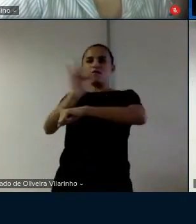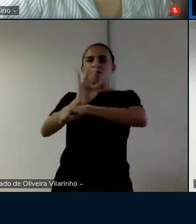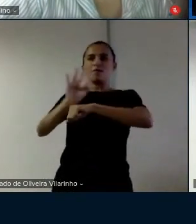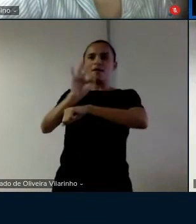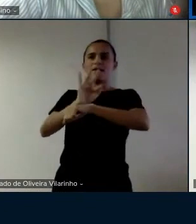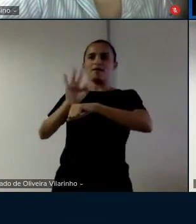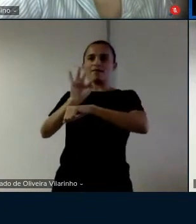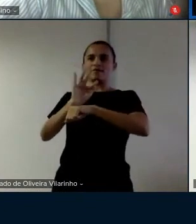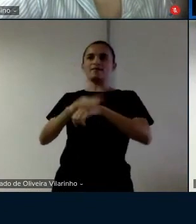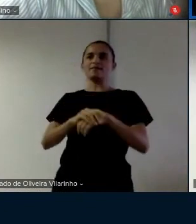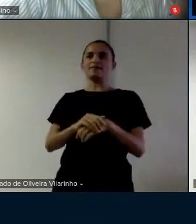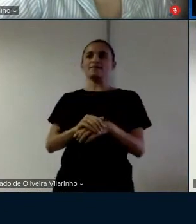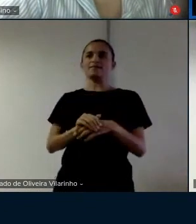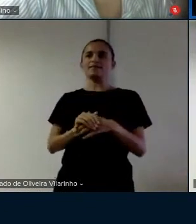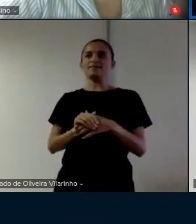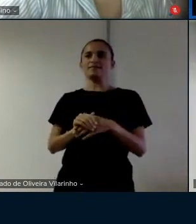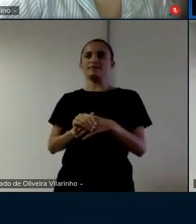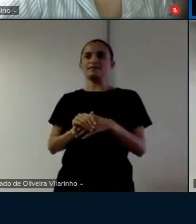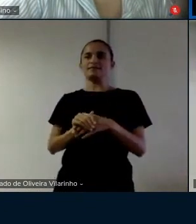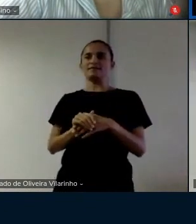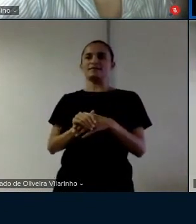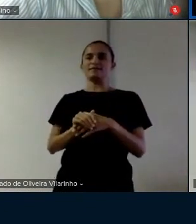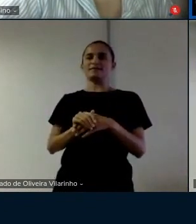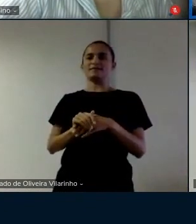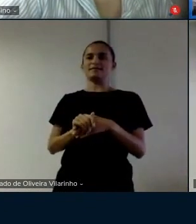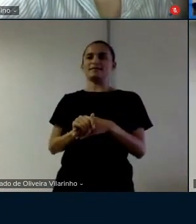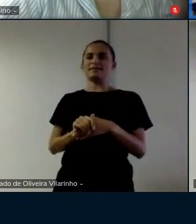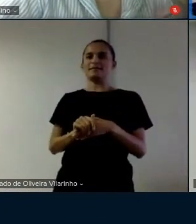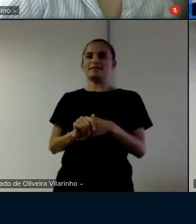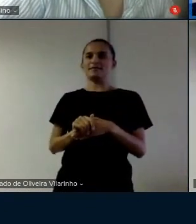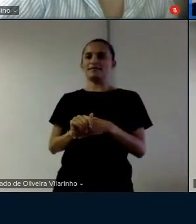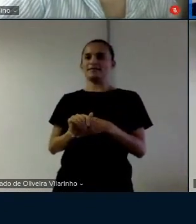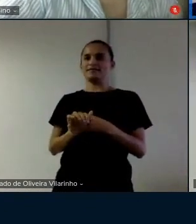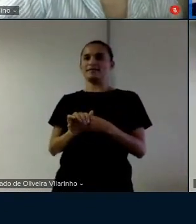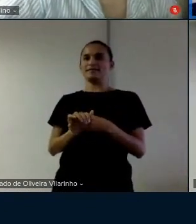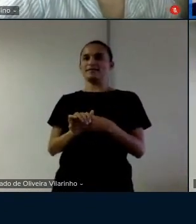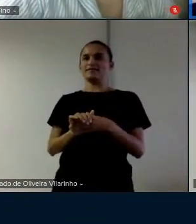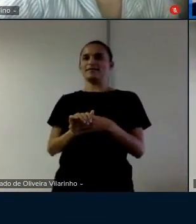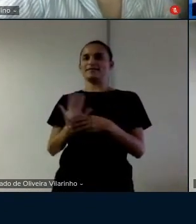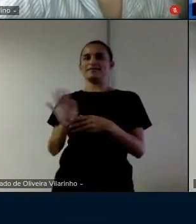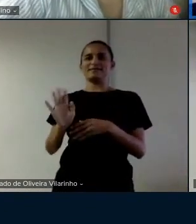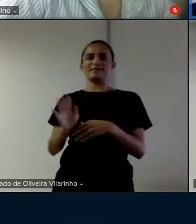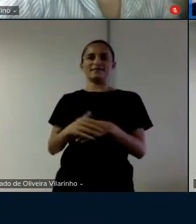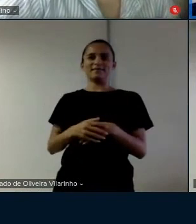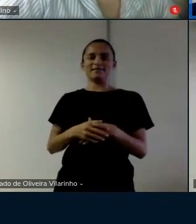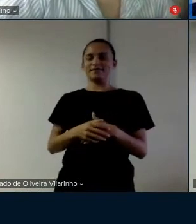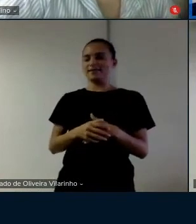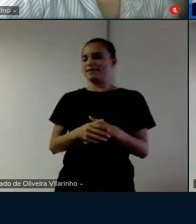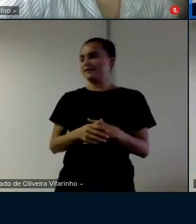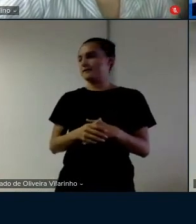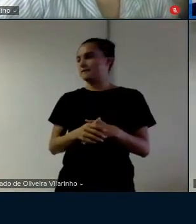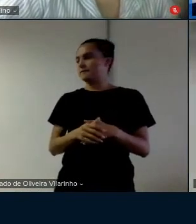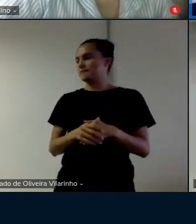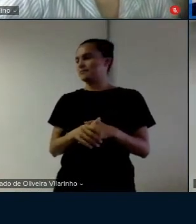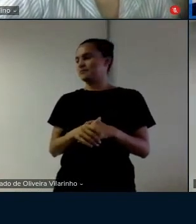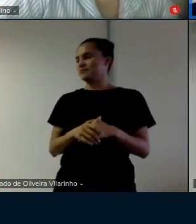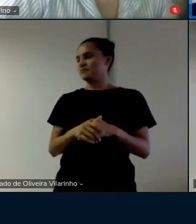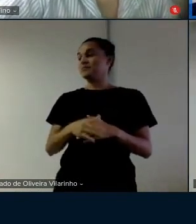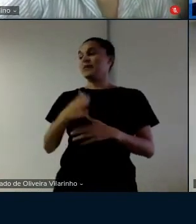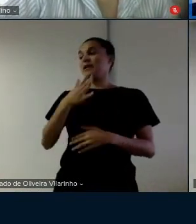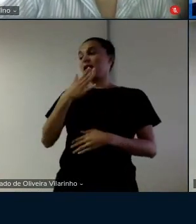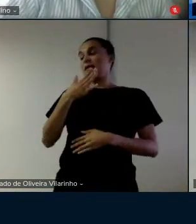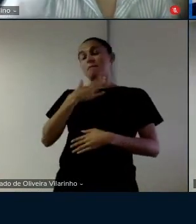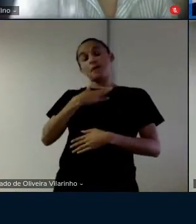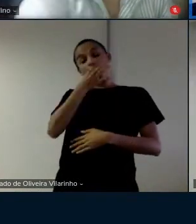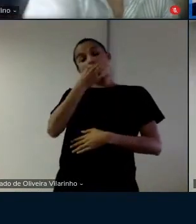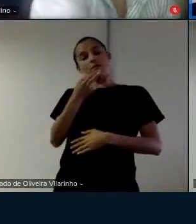você coloca aqui você gosta muito dos ícones né você tem esse esse campo de ícones eu